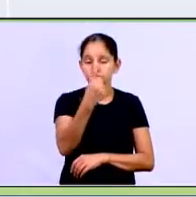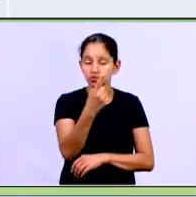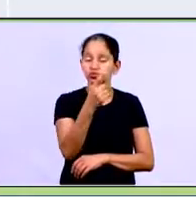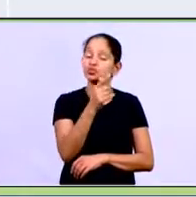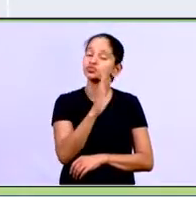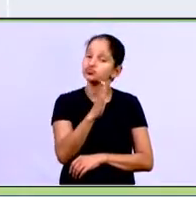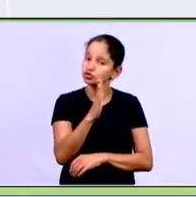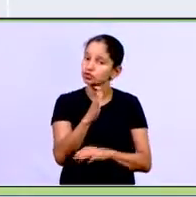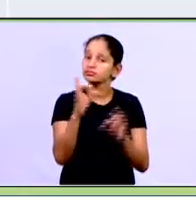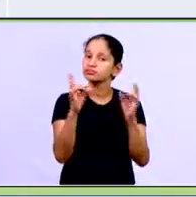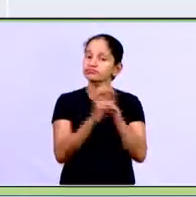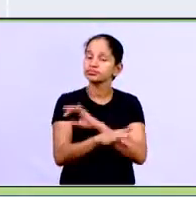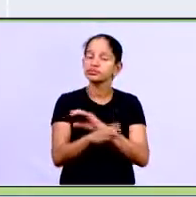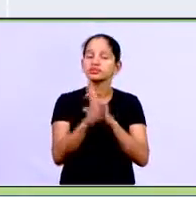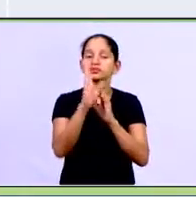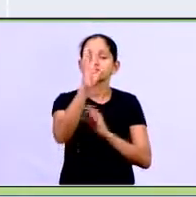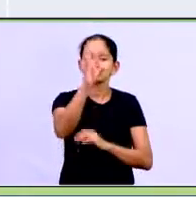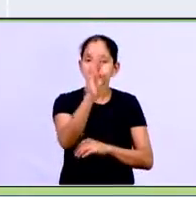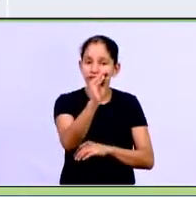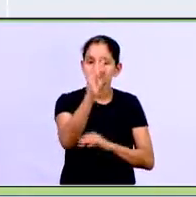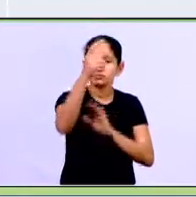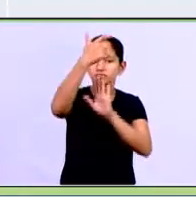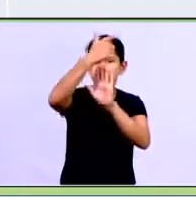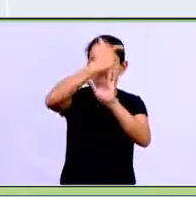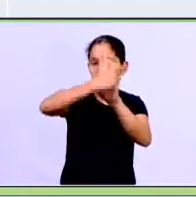R$547,51. Ok?